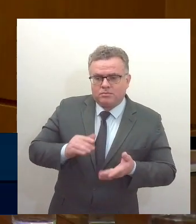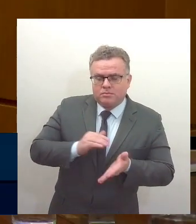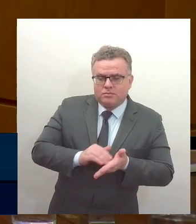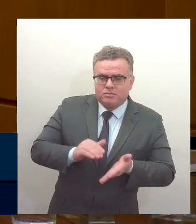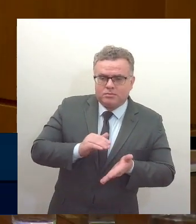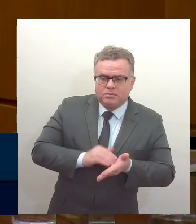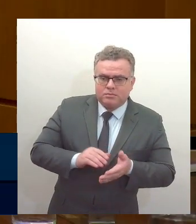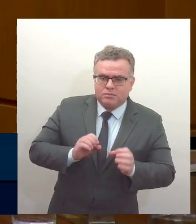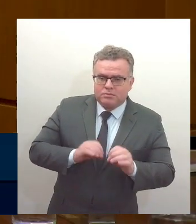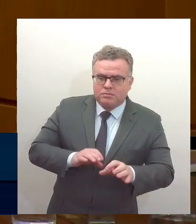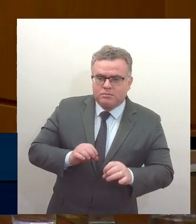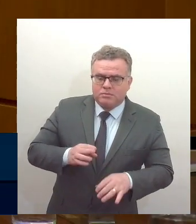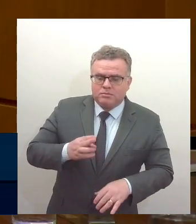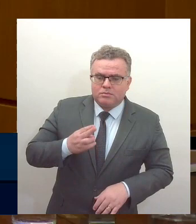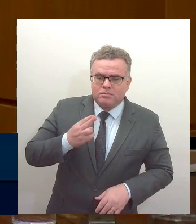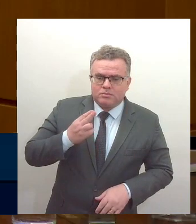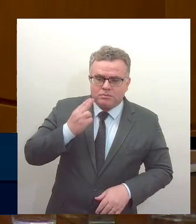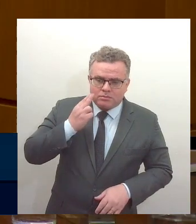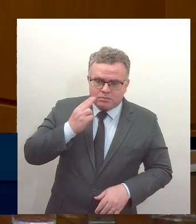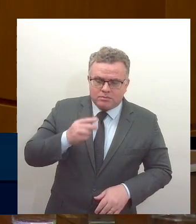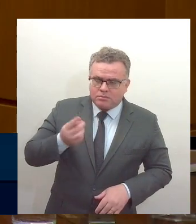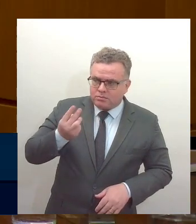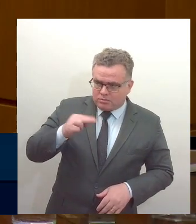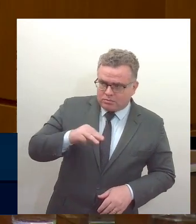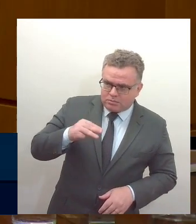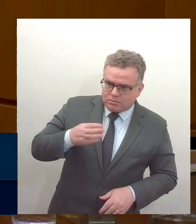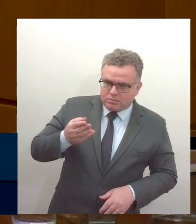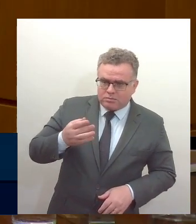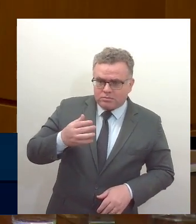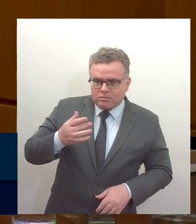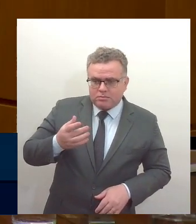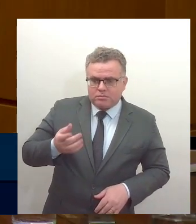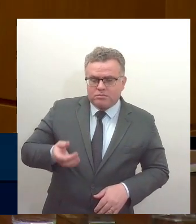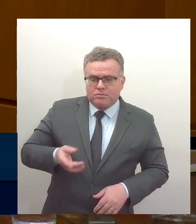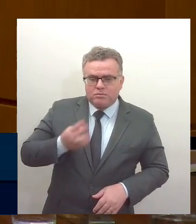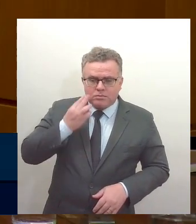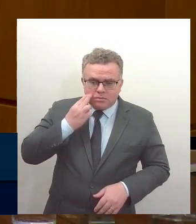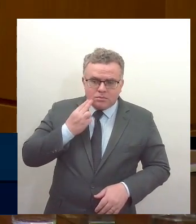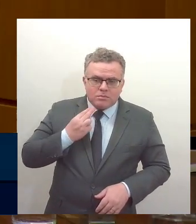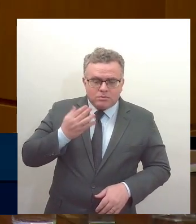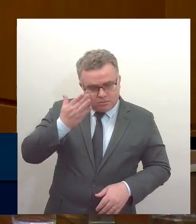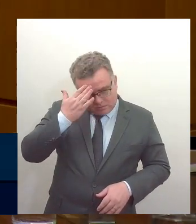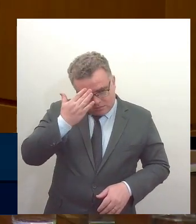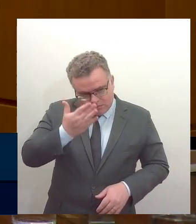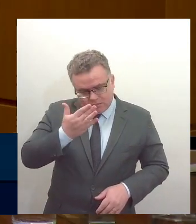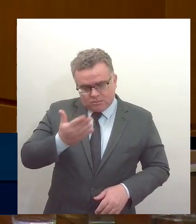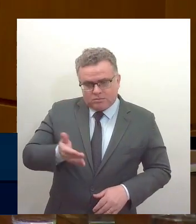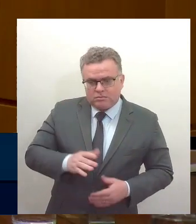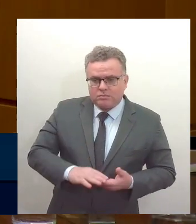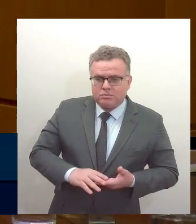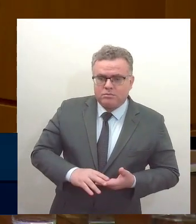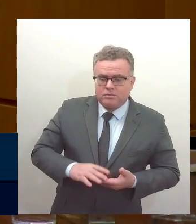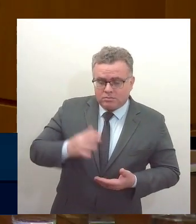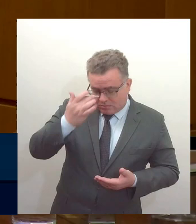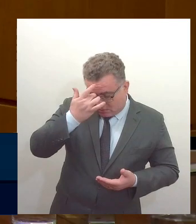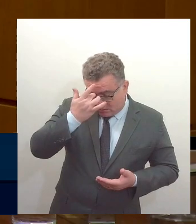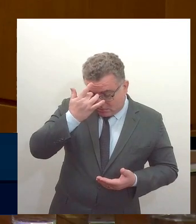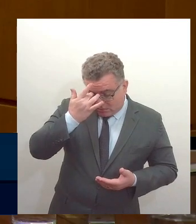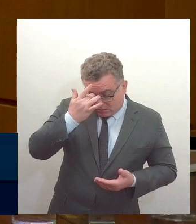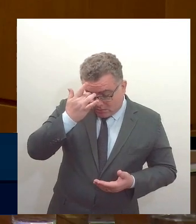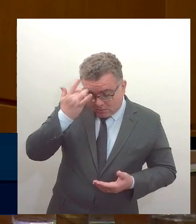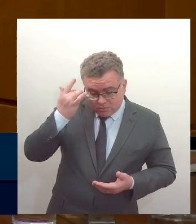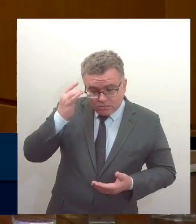minutos. Do nosso, obrigado, deputado. E secretário de educação do nosso